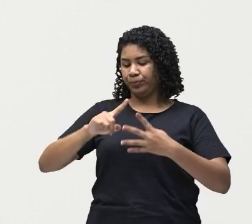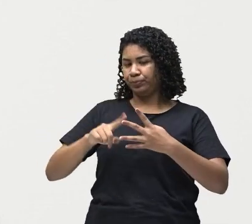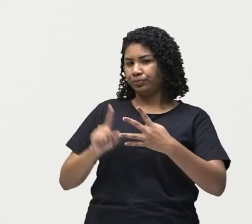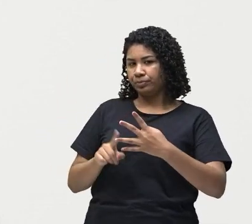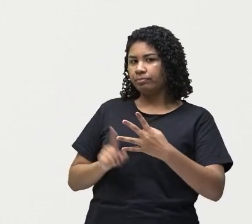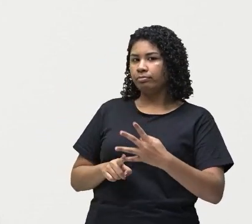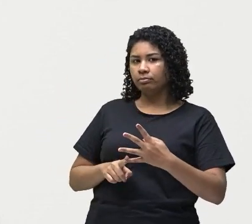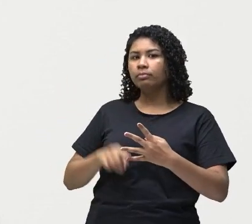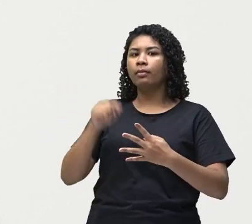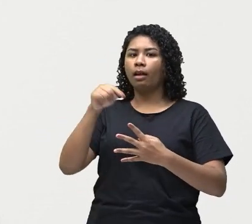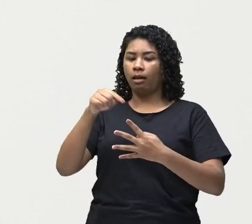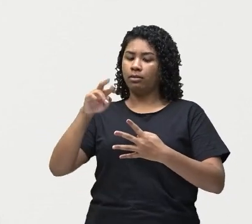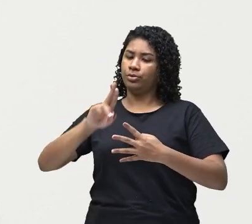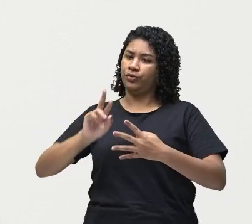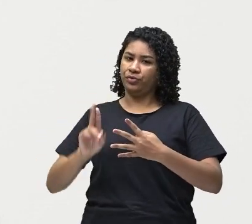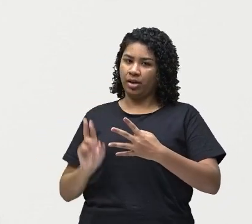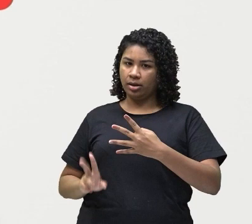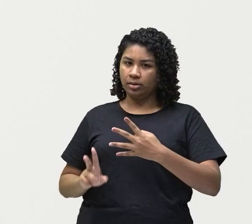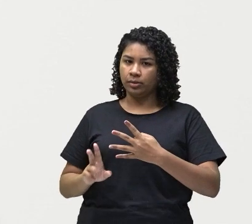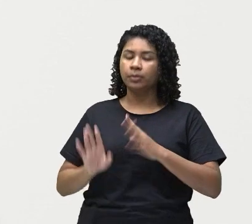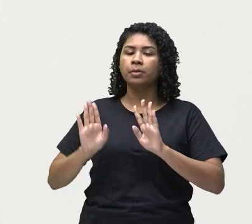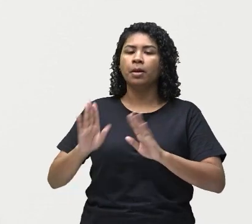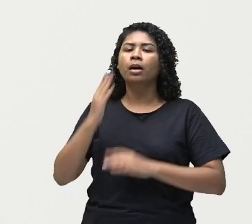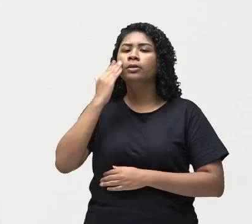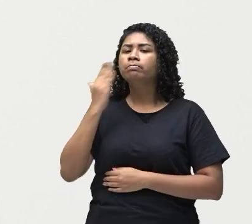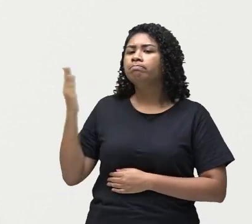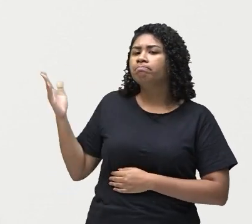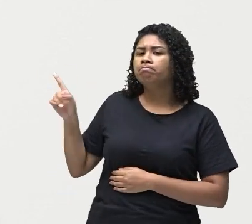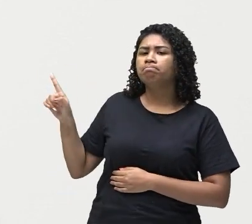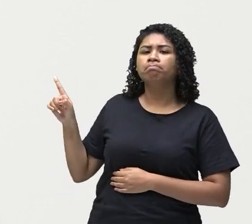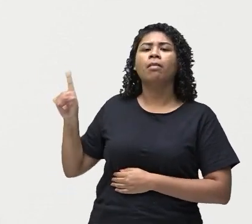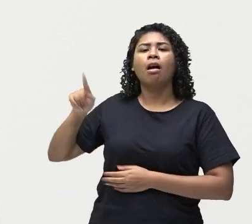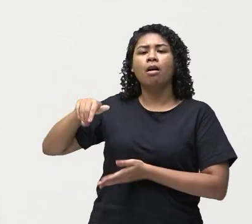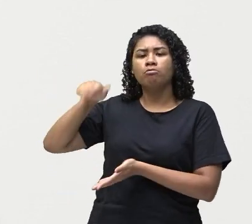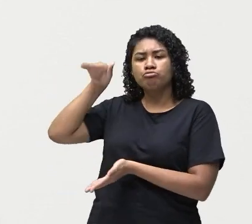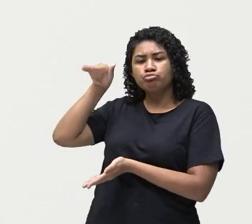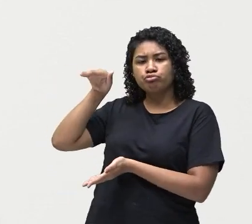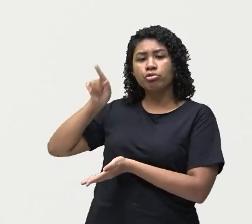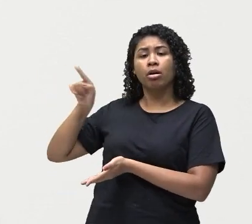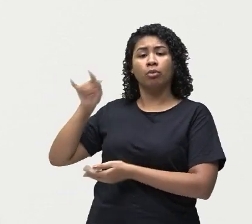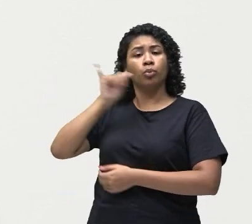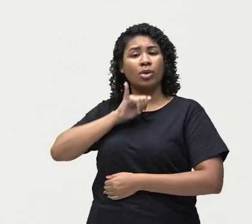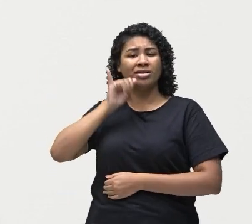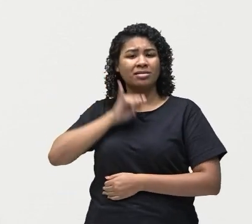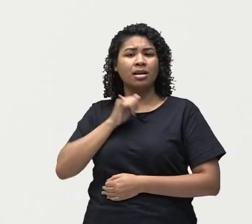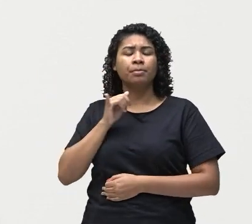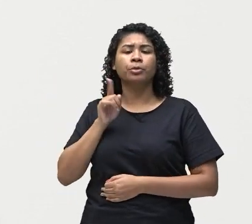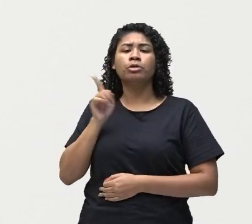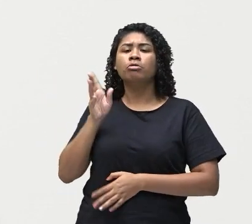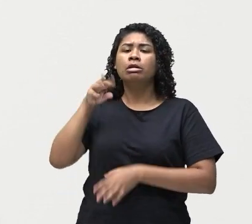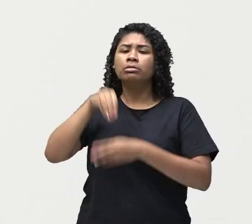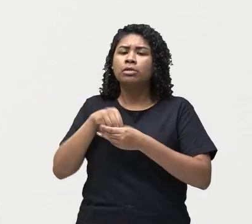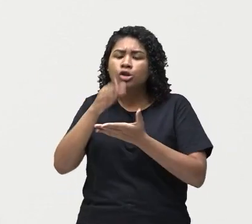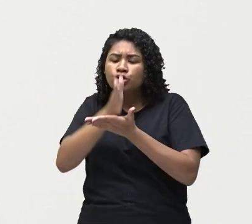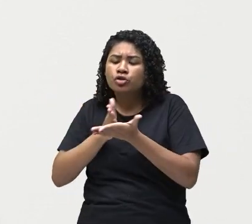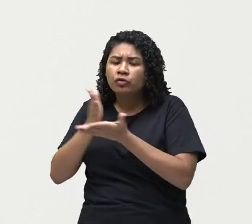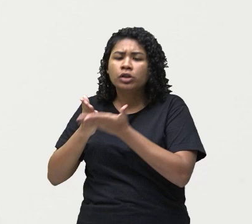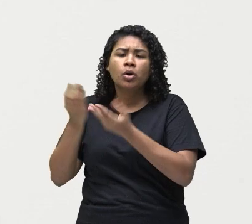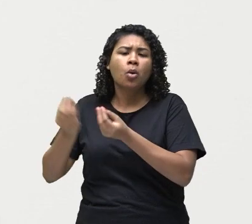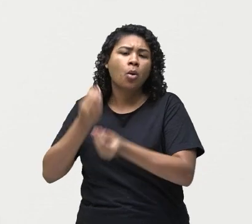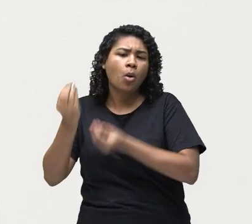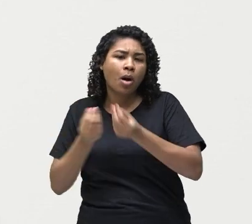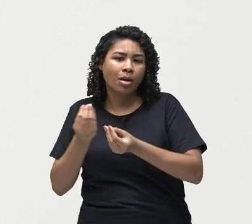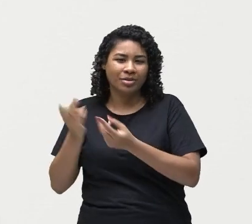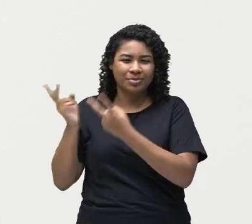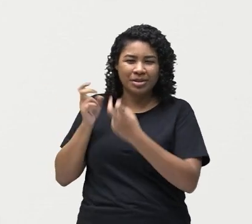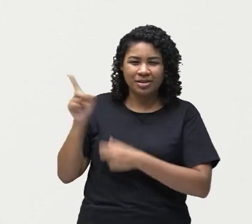aqui a gente tem somente né um exemplo para a gente observar as suas partes temos aqui ó